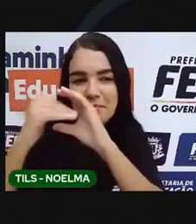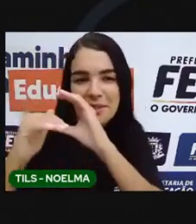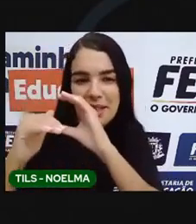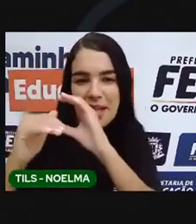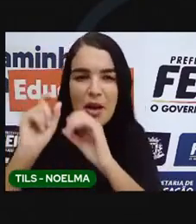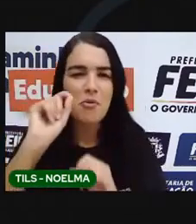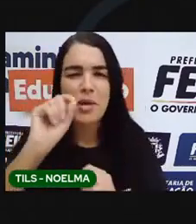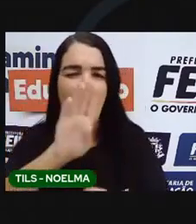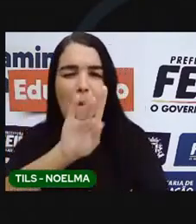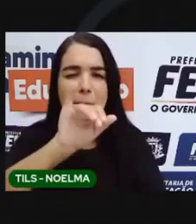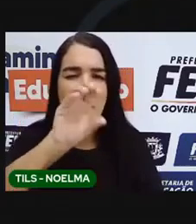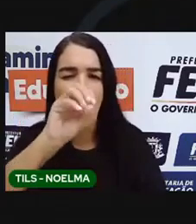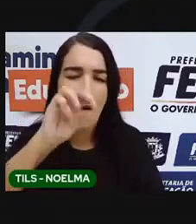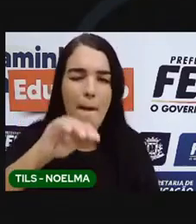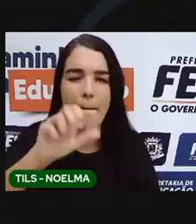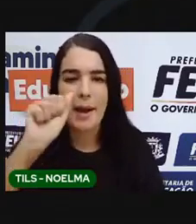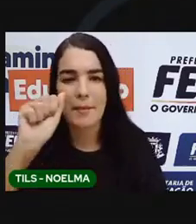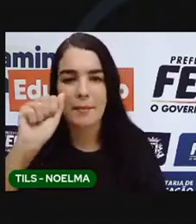biomas?